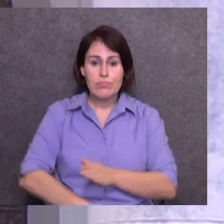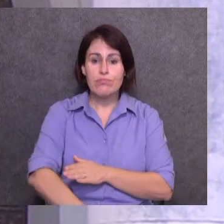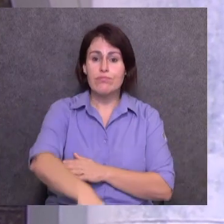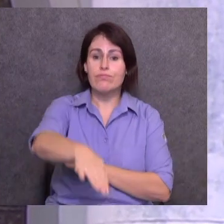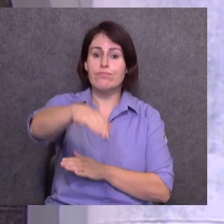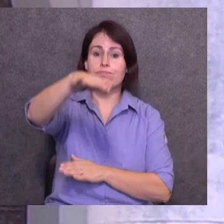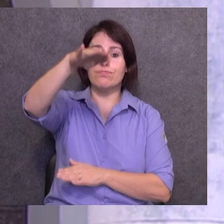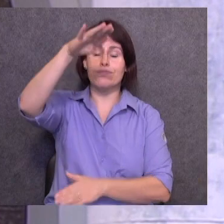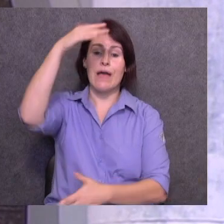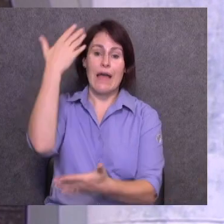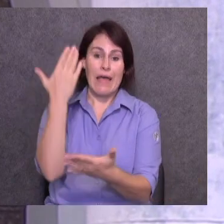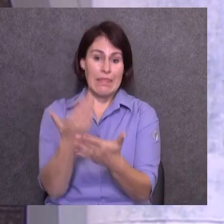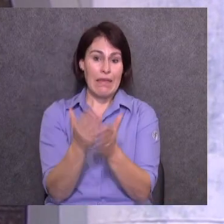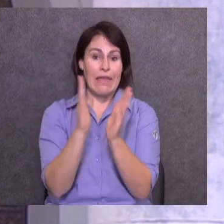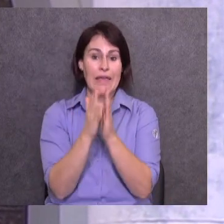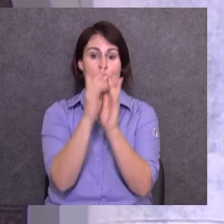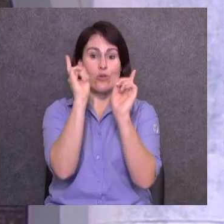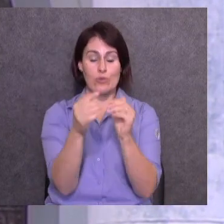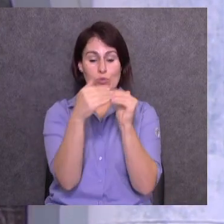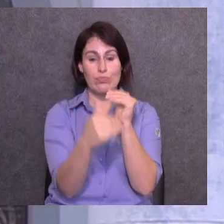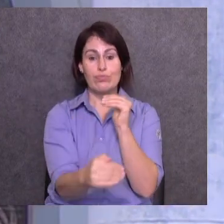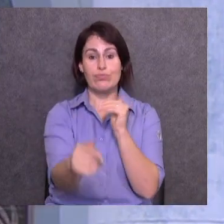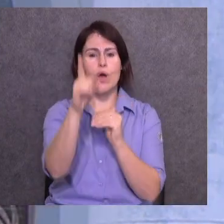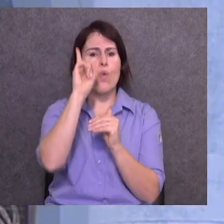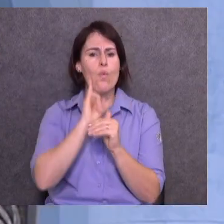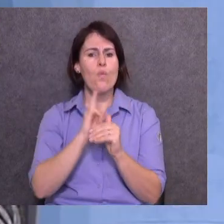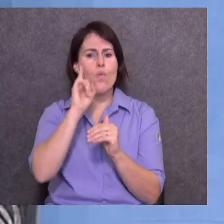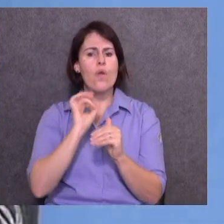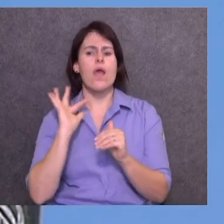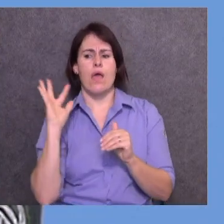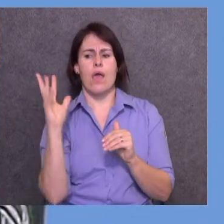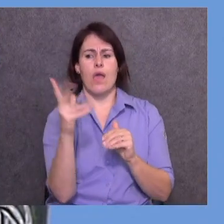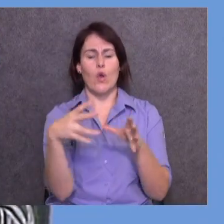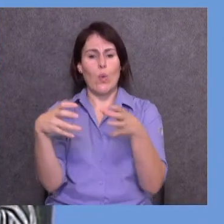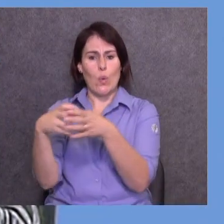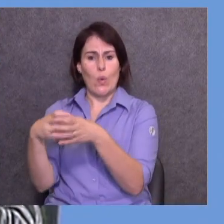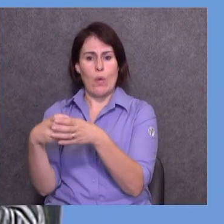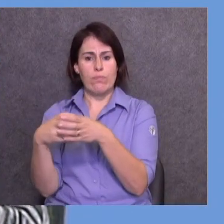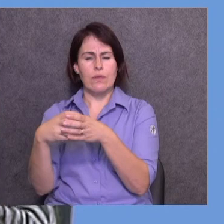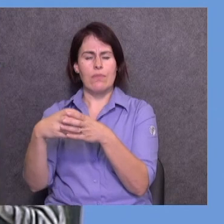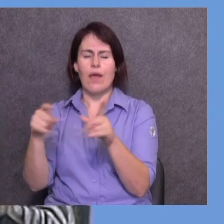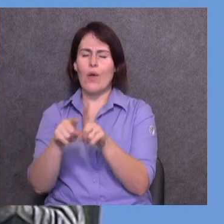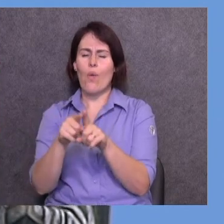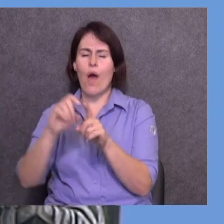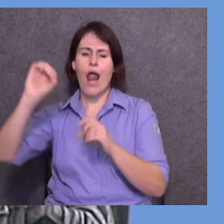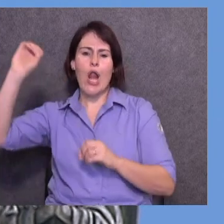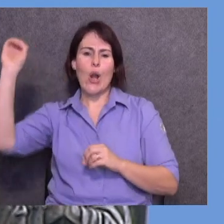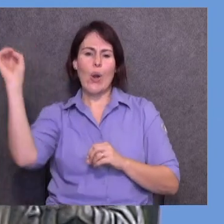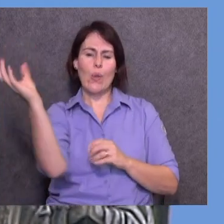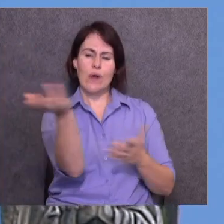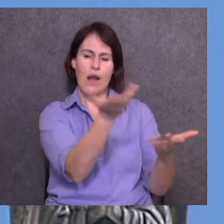e desde o início da Igreja um grupo de outras mulheres, lançam uma luz de entendimento